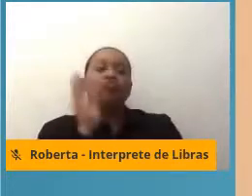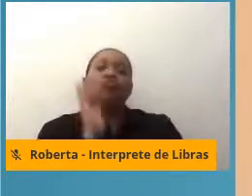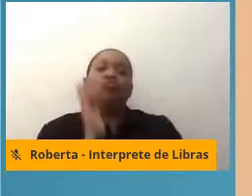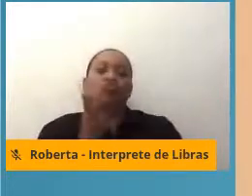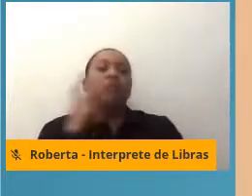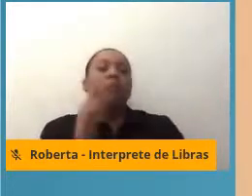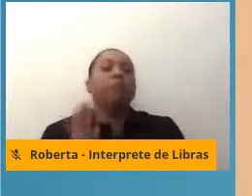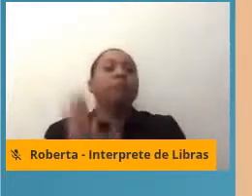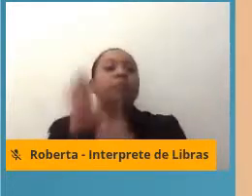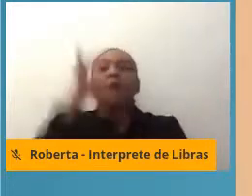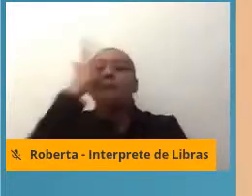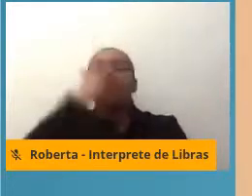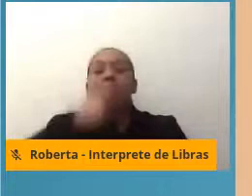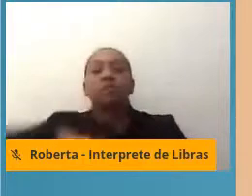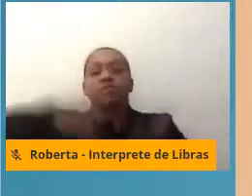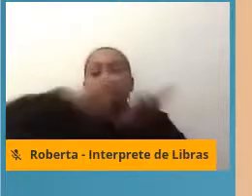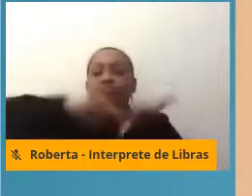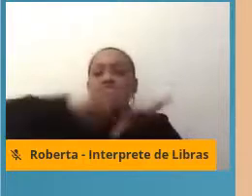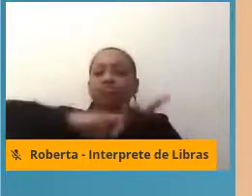valor de